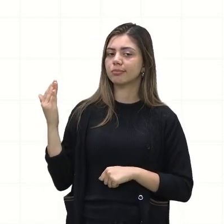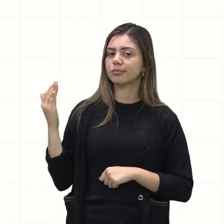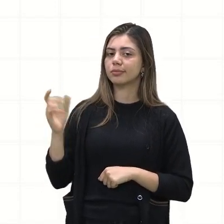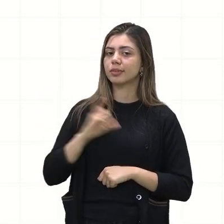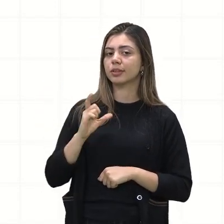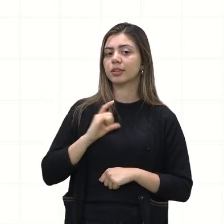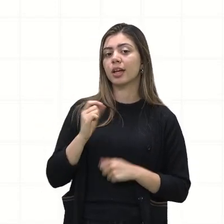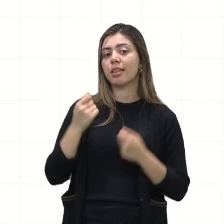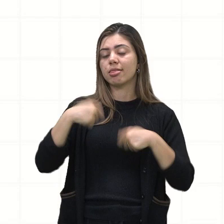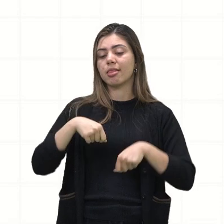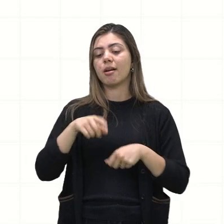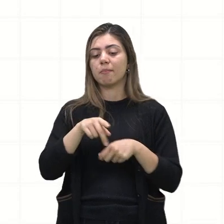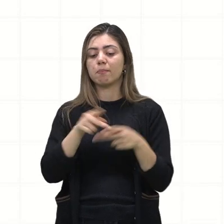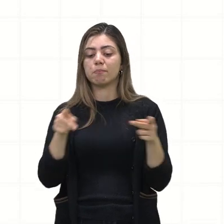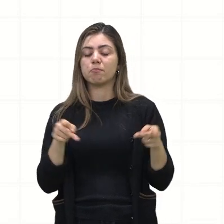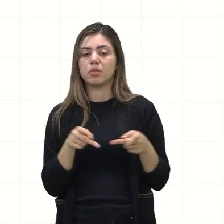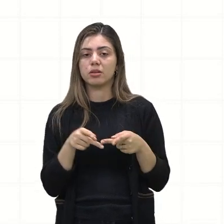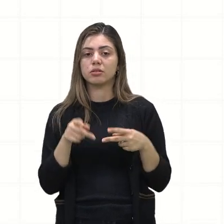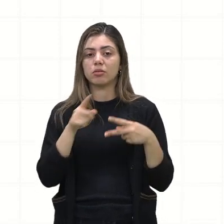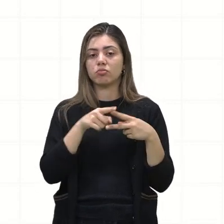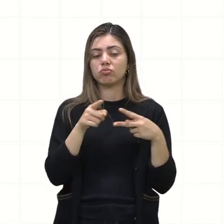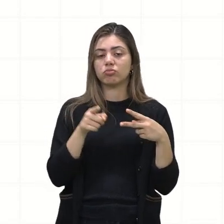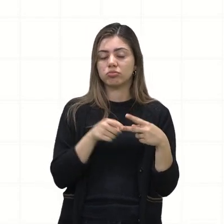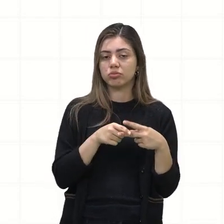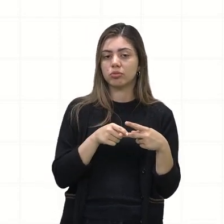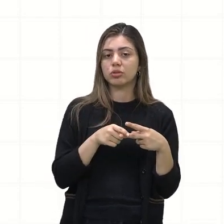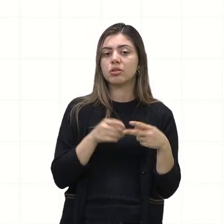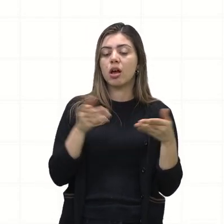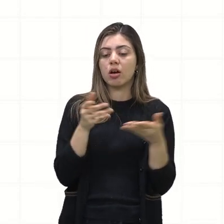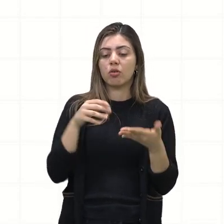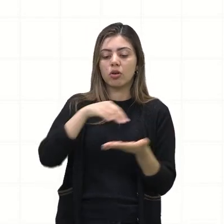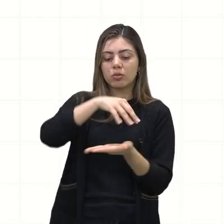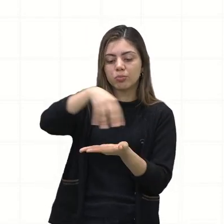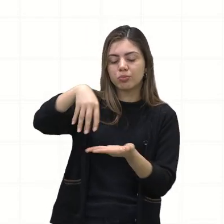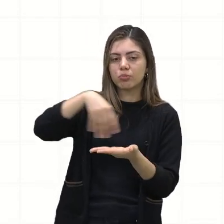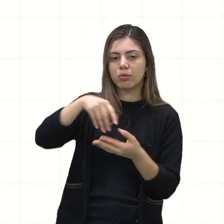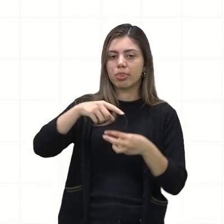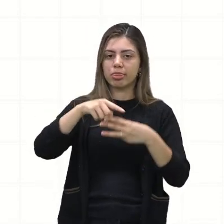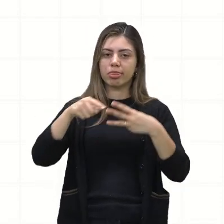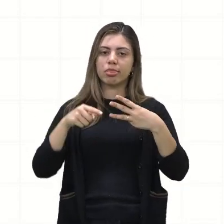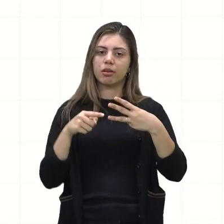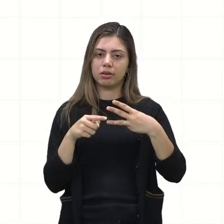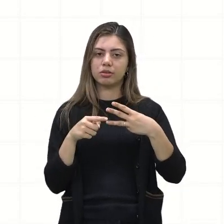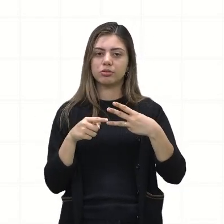Duas opções, né? E agora nós temos 3 opções.